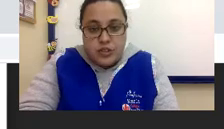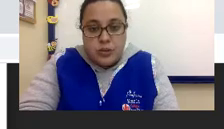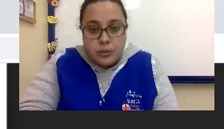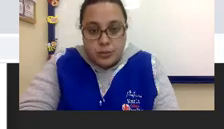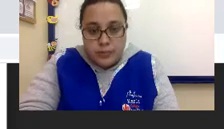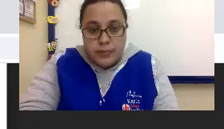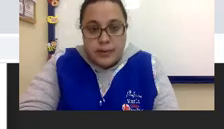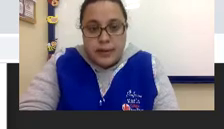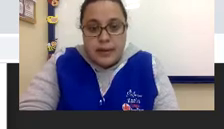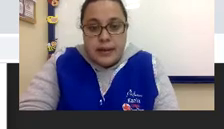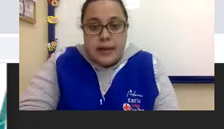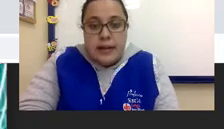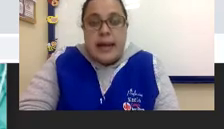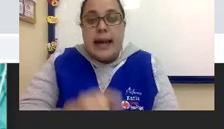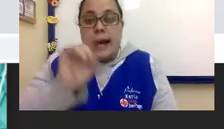no nosso encontro.